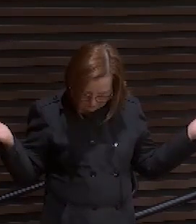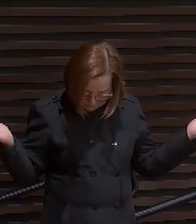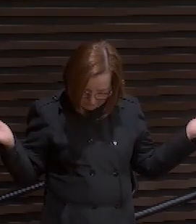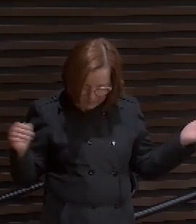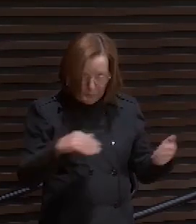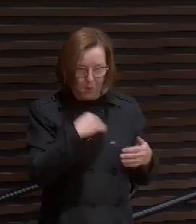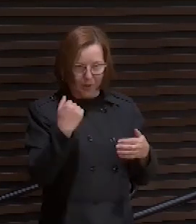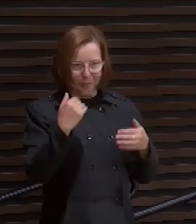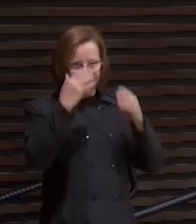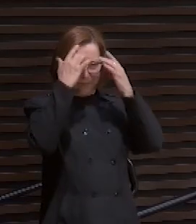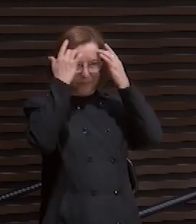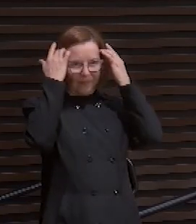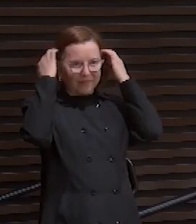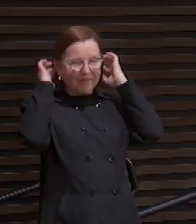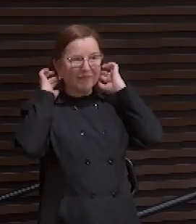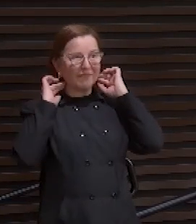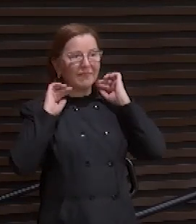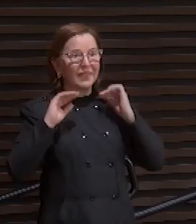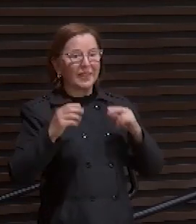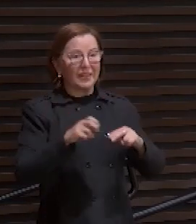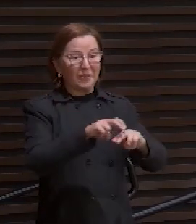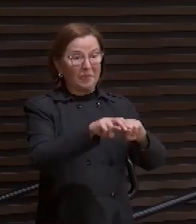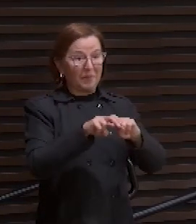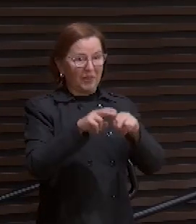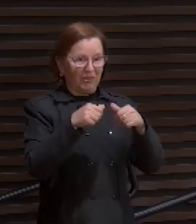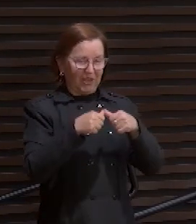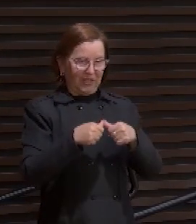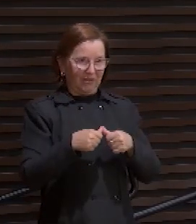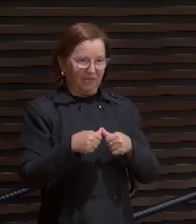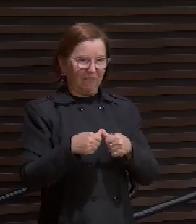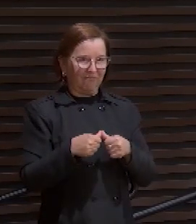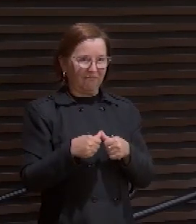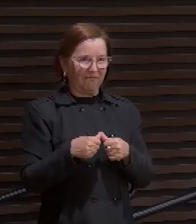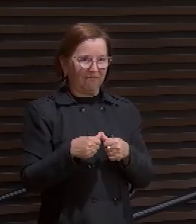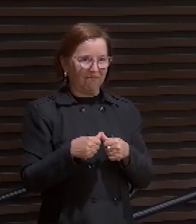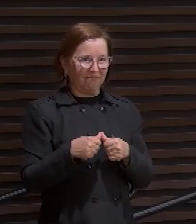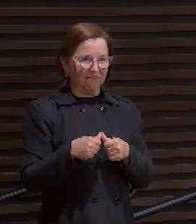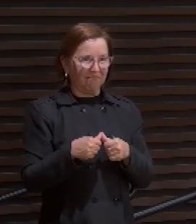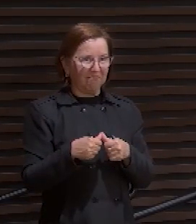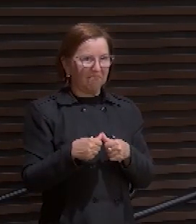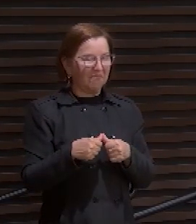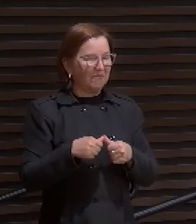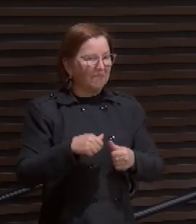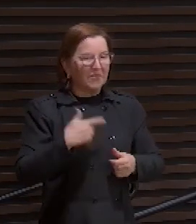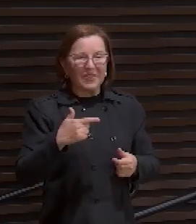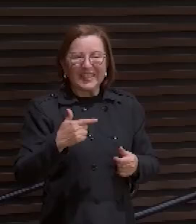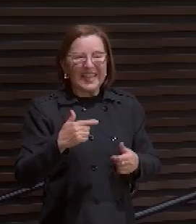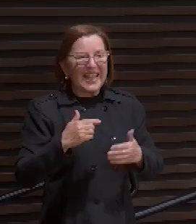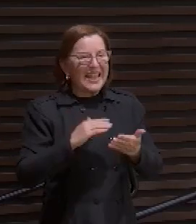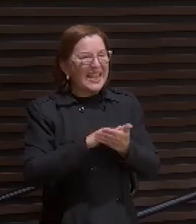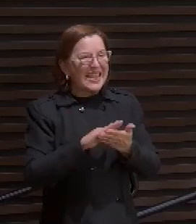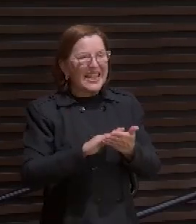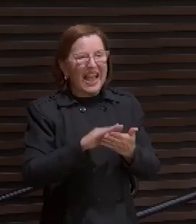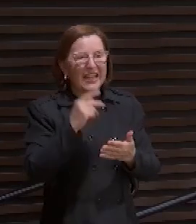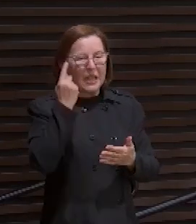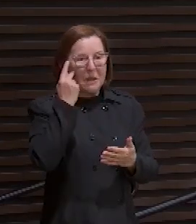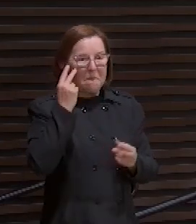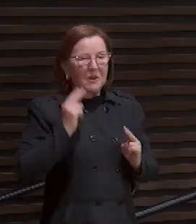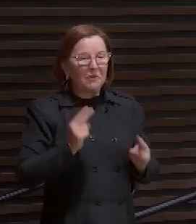Então, em razão disto, não tem nada mais para fazer. Está consumado.